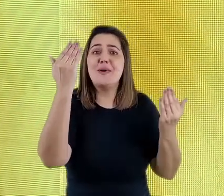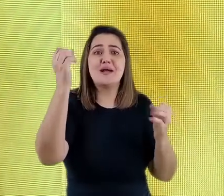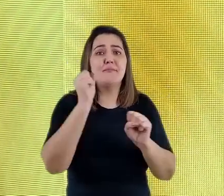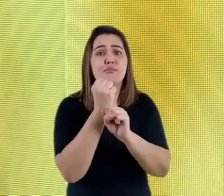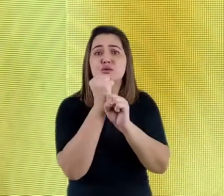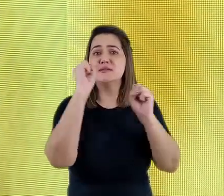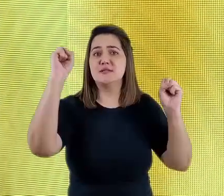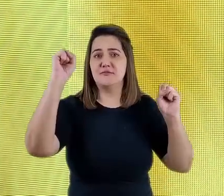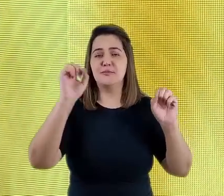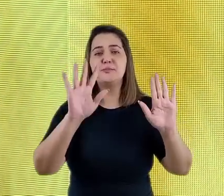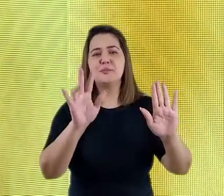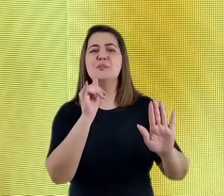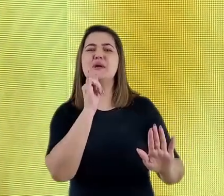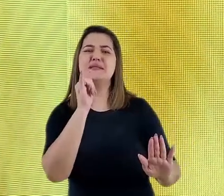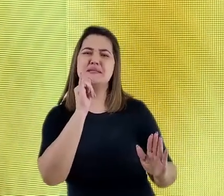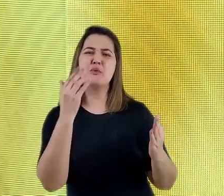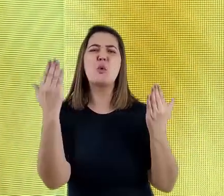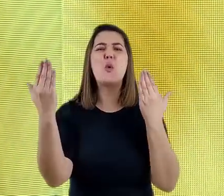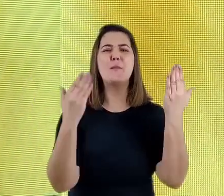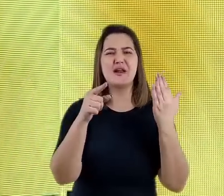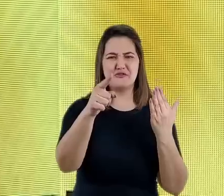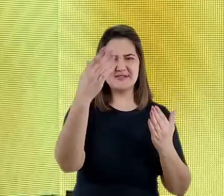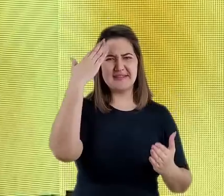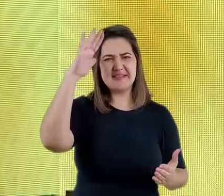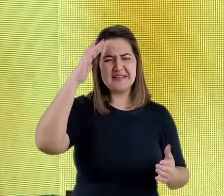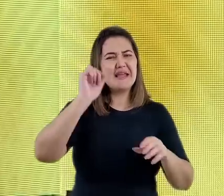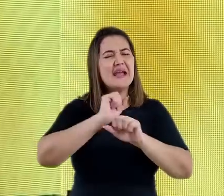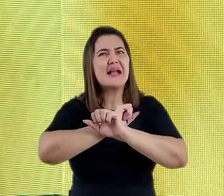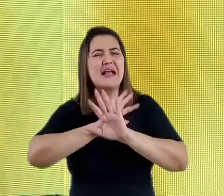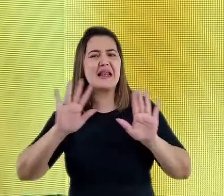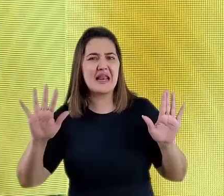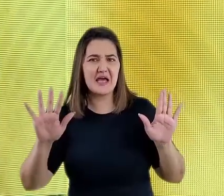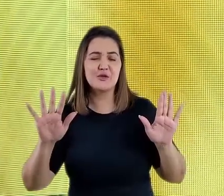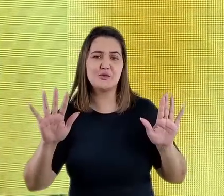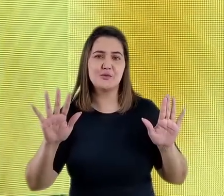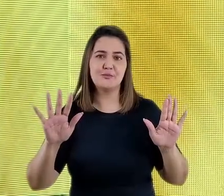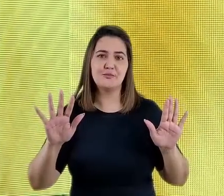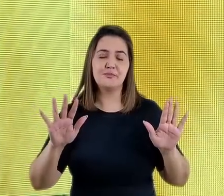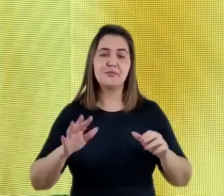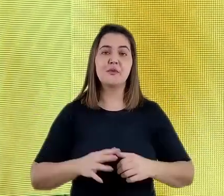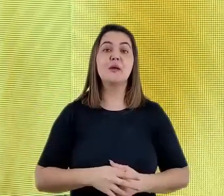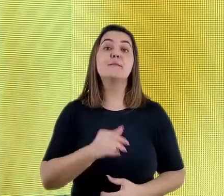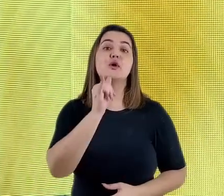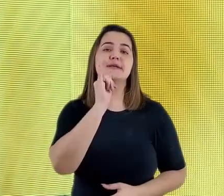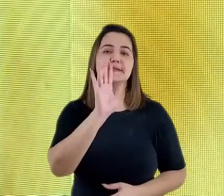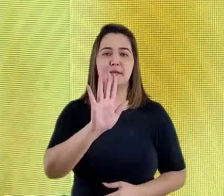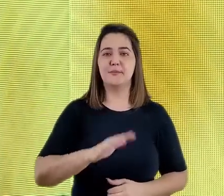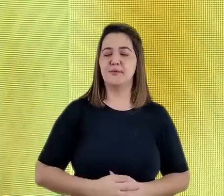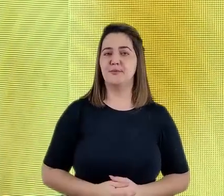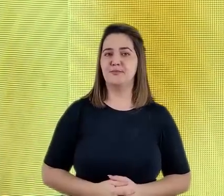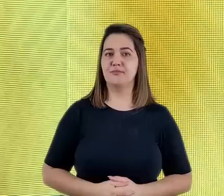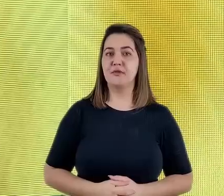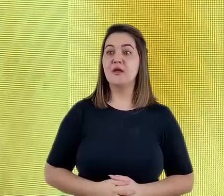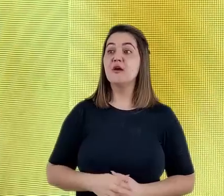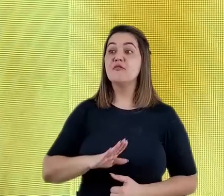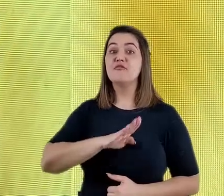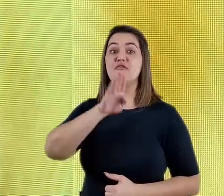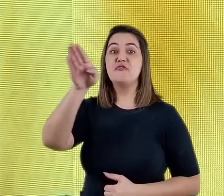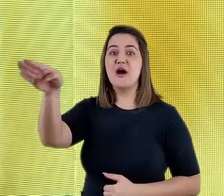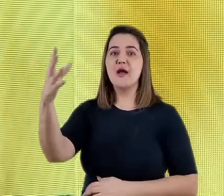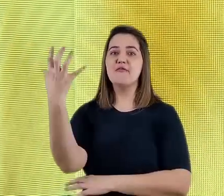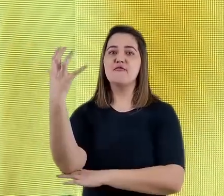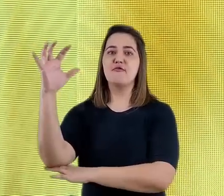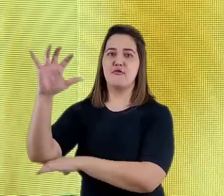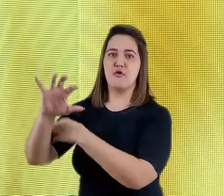razão humana. Mais ou menos o que se passou com Moisés e com qualquer outro profeta seria como se nós pegássemos um